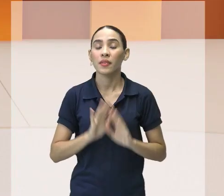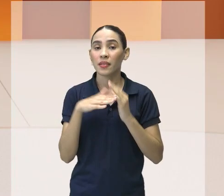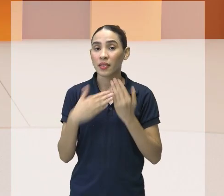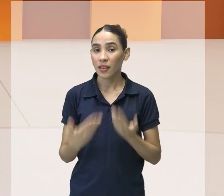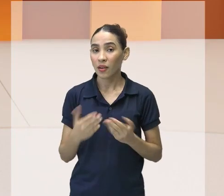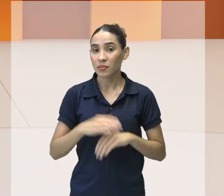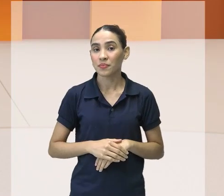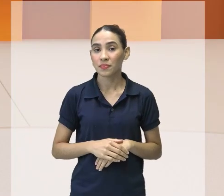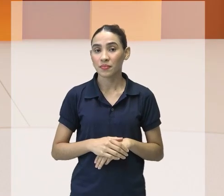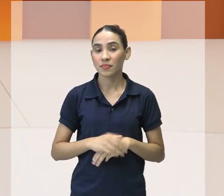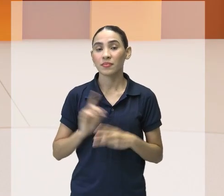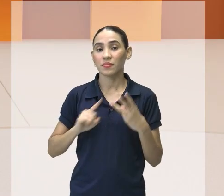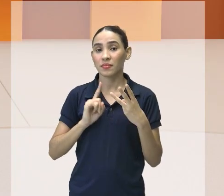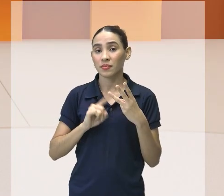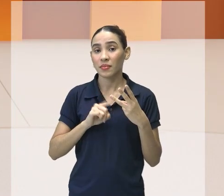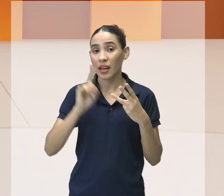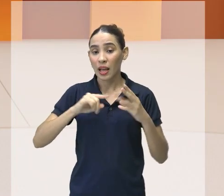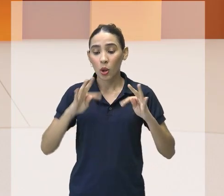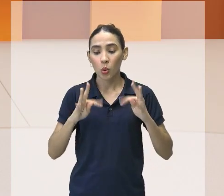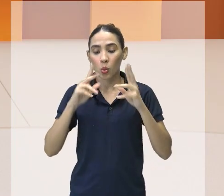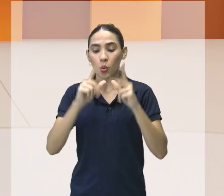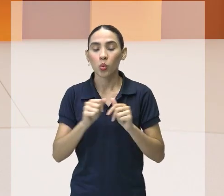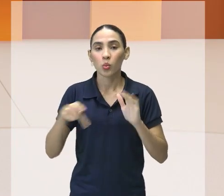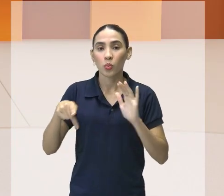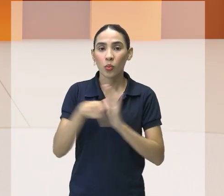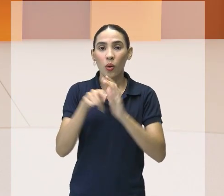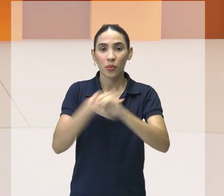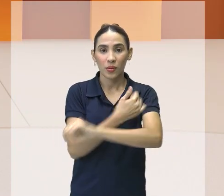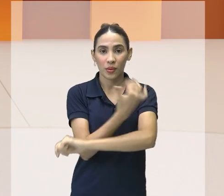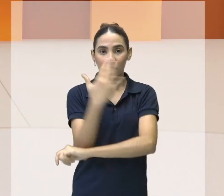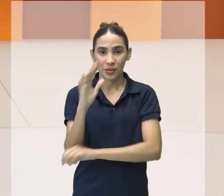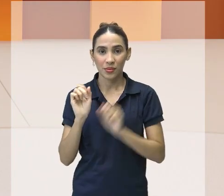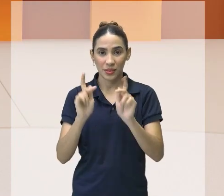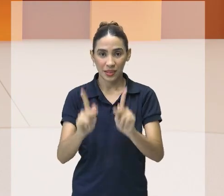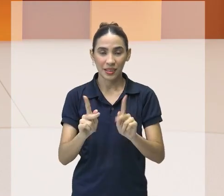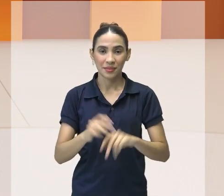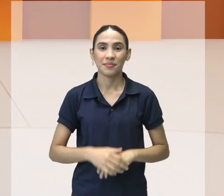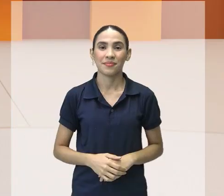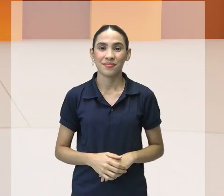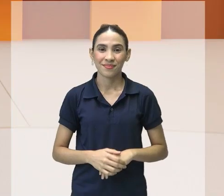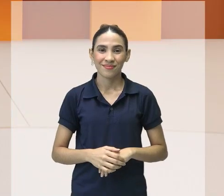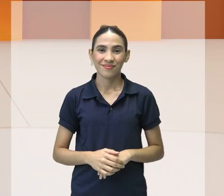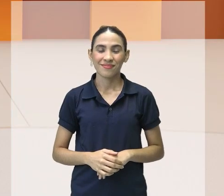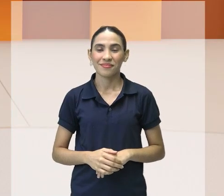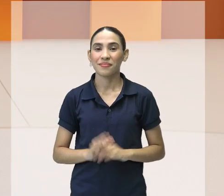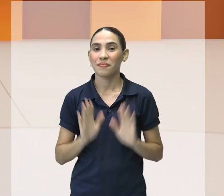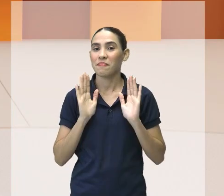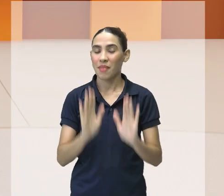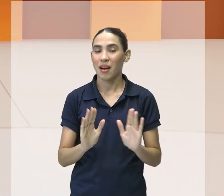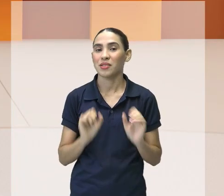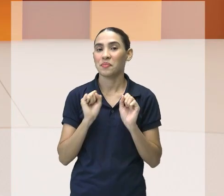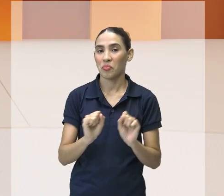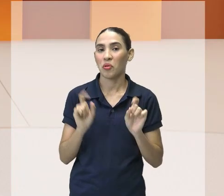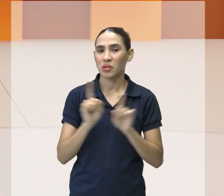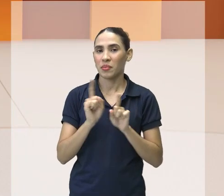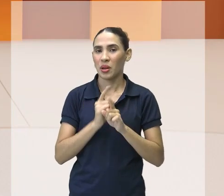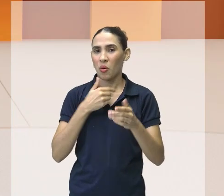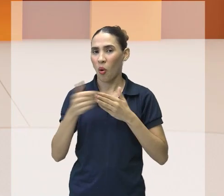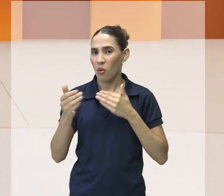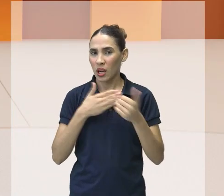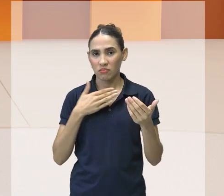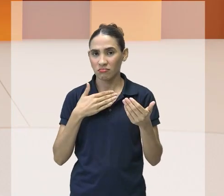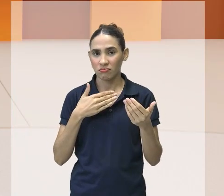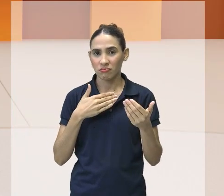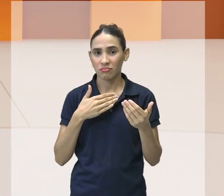E aí, esse extrativismo é tudo que se tira da natureza, ok? Beleza. Mas pode ser tirado de qualquer